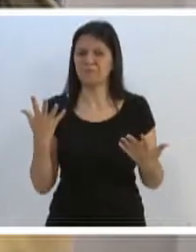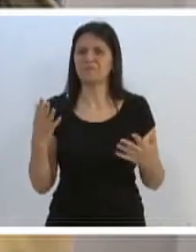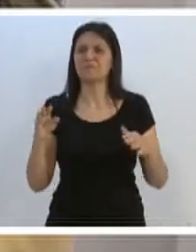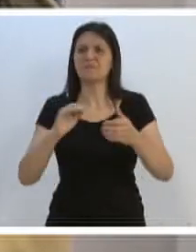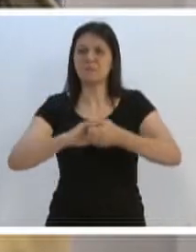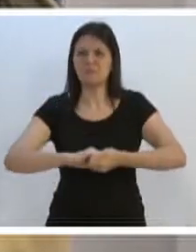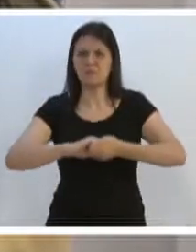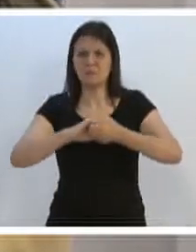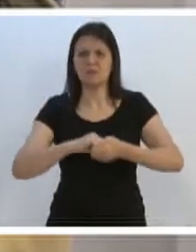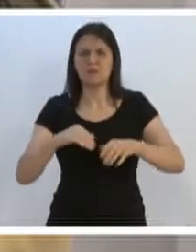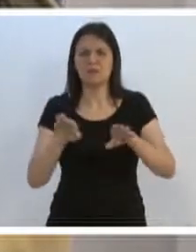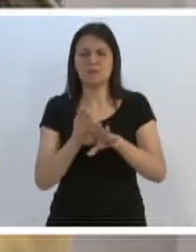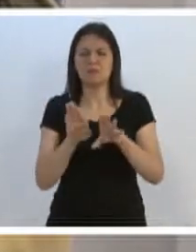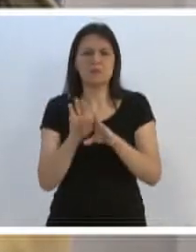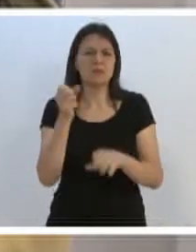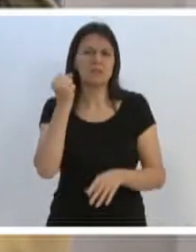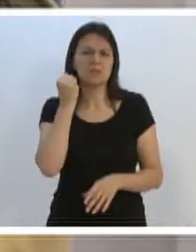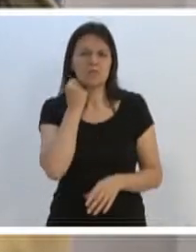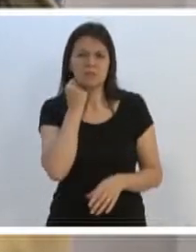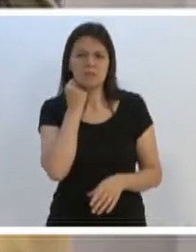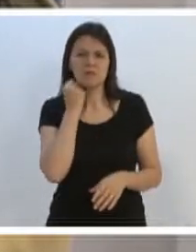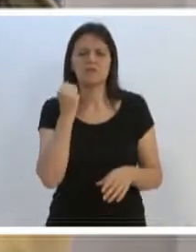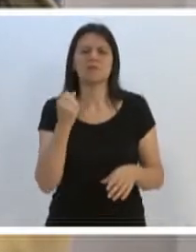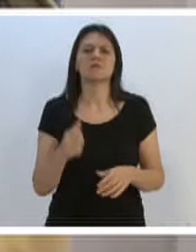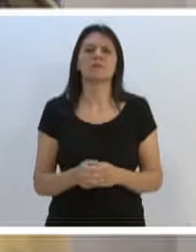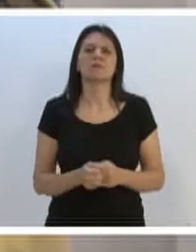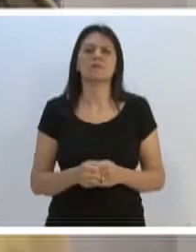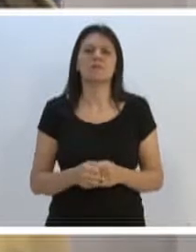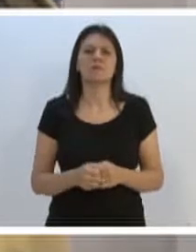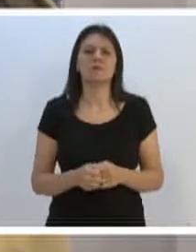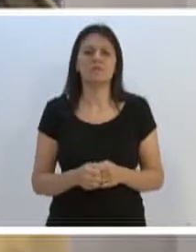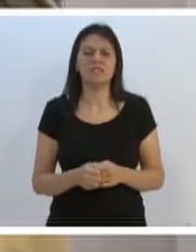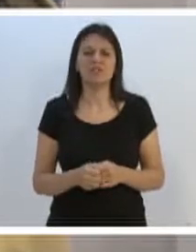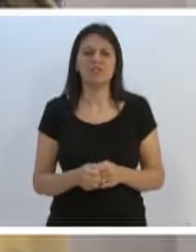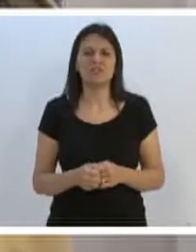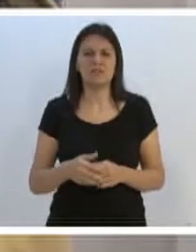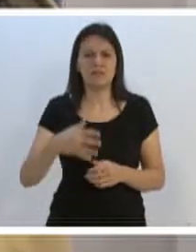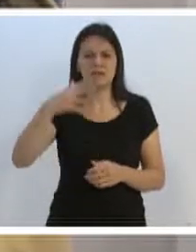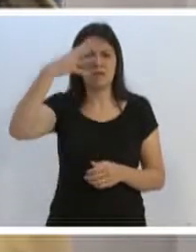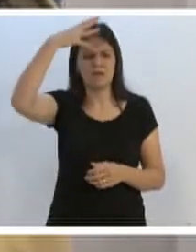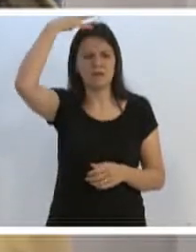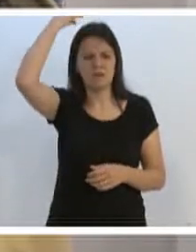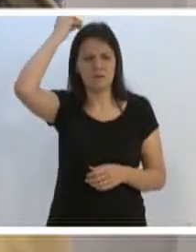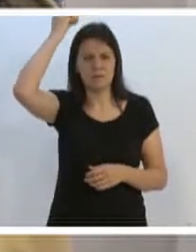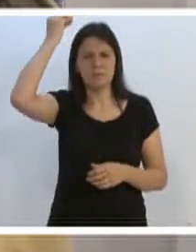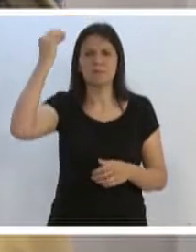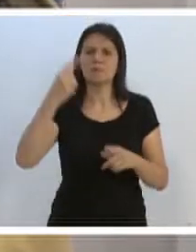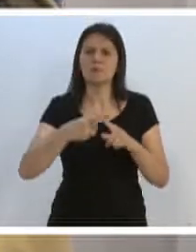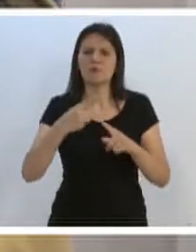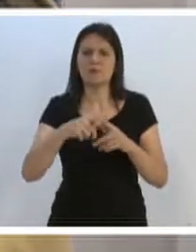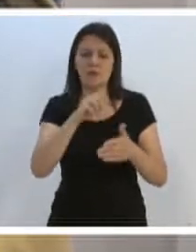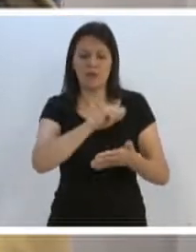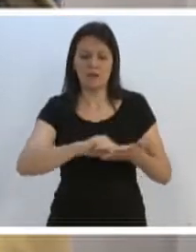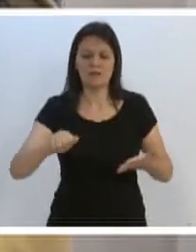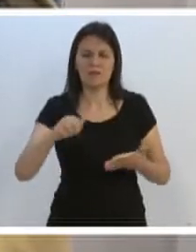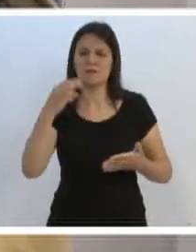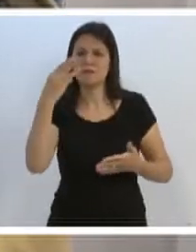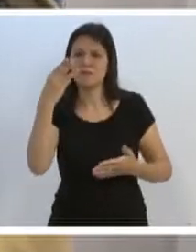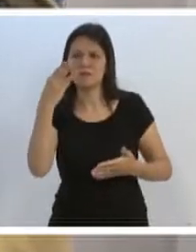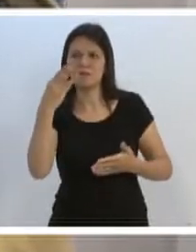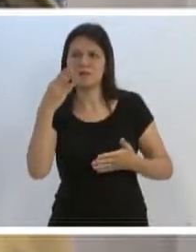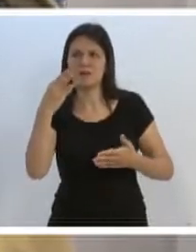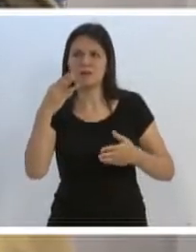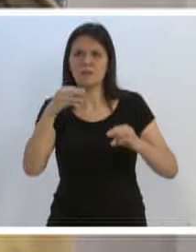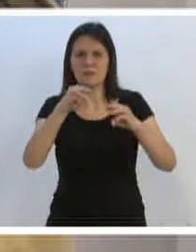cumprimentar o vereador Silvio Zimmermann, o vereador Alexandre Matias, por assinar estas 3 moções também, para